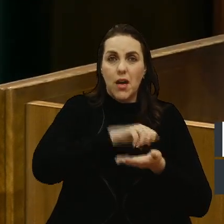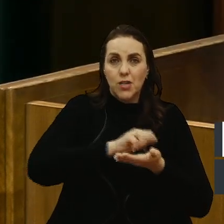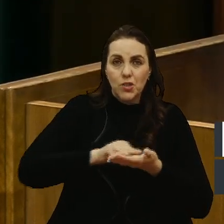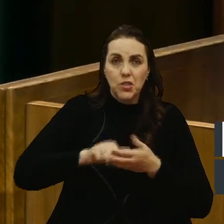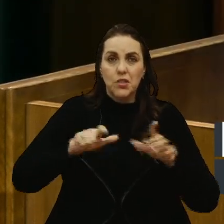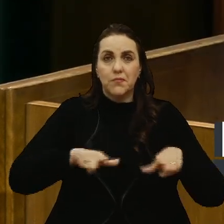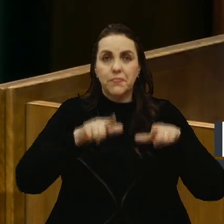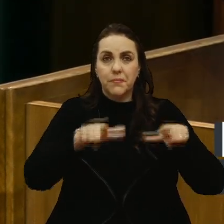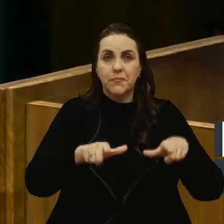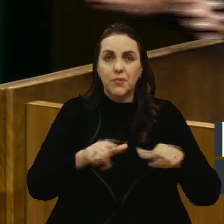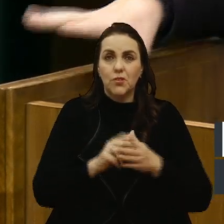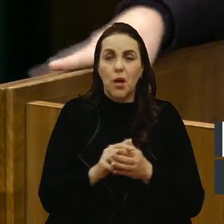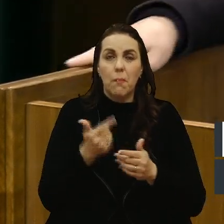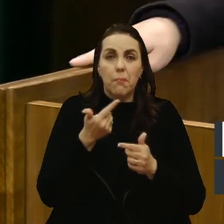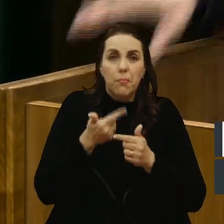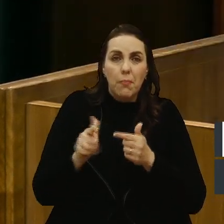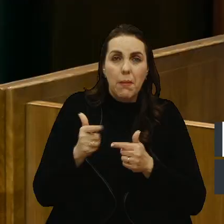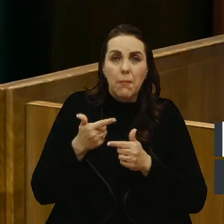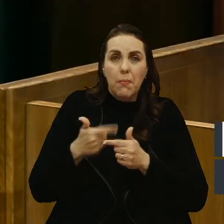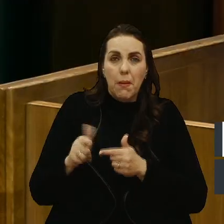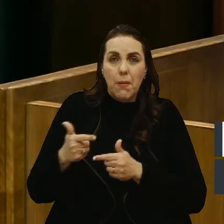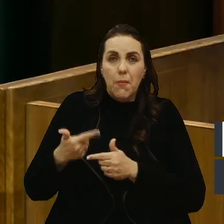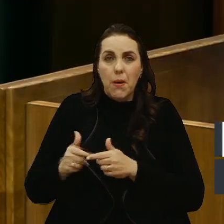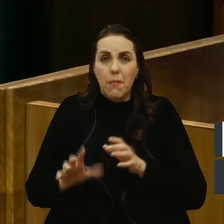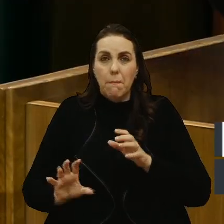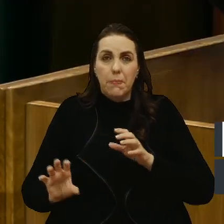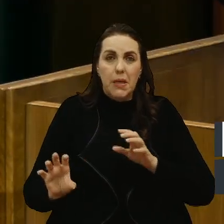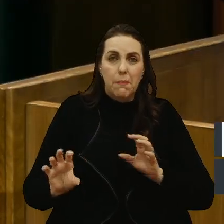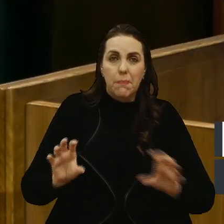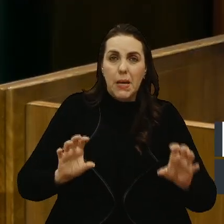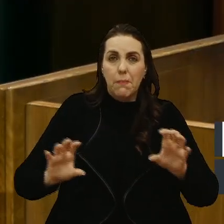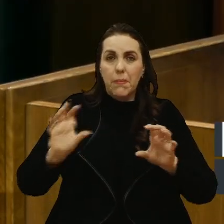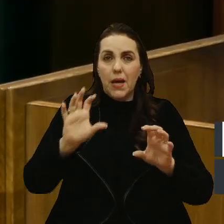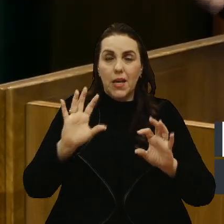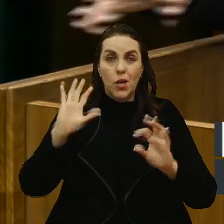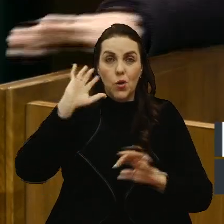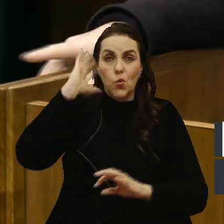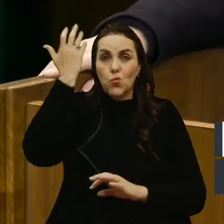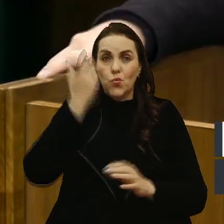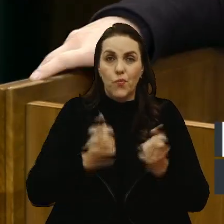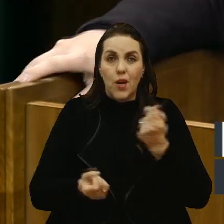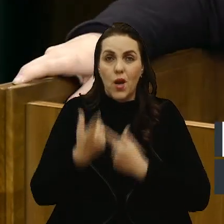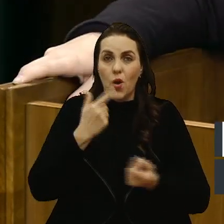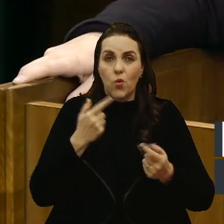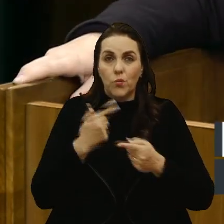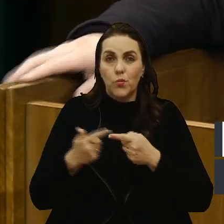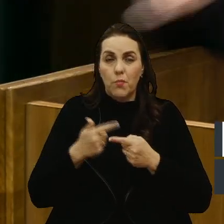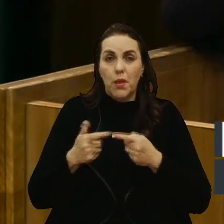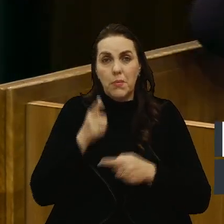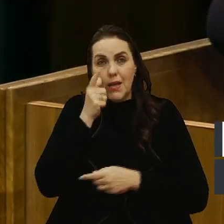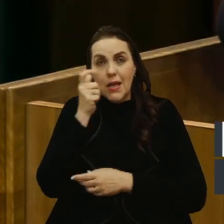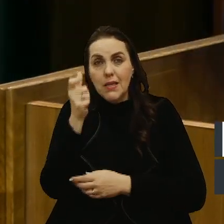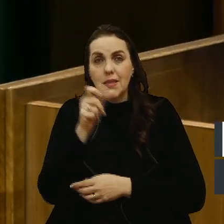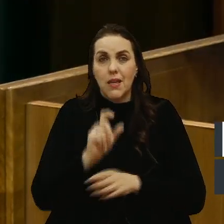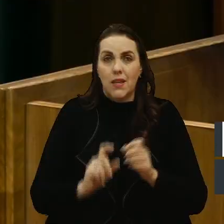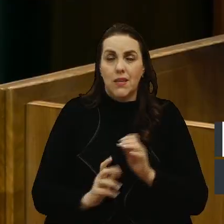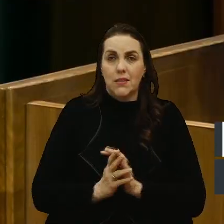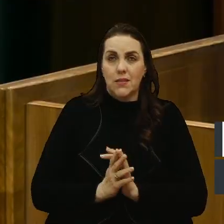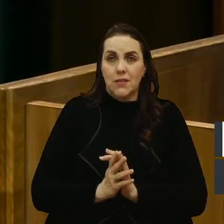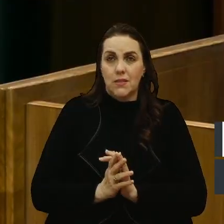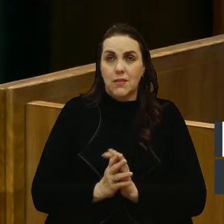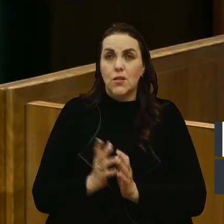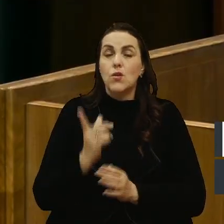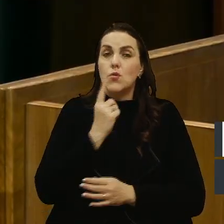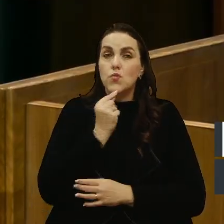pega fragmentos, problemas fragmentados e quer resolver alguns problemas de acordo com os interesses. João Eza